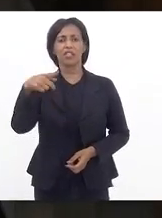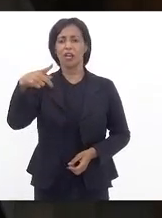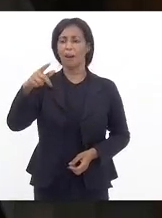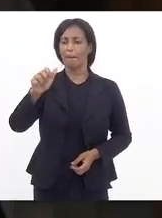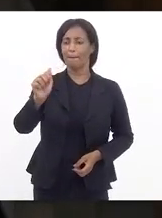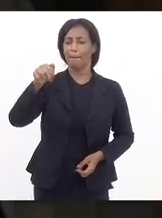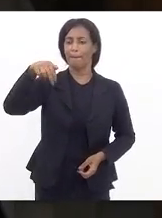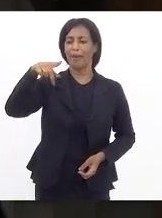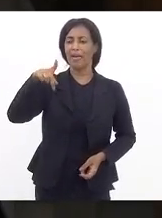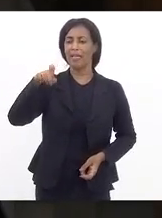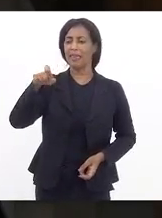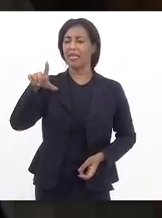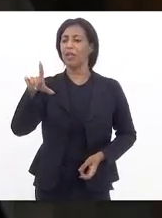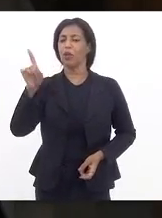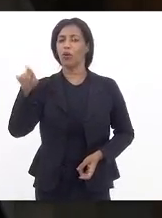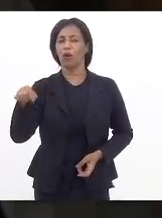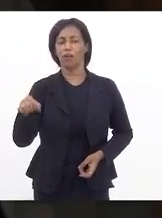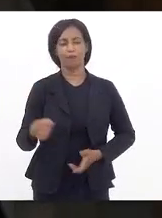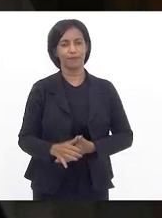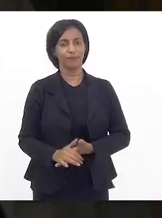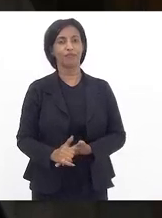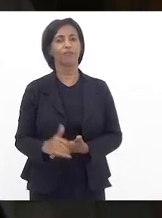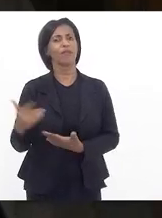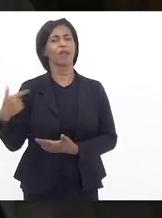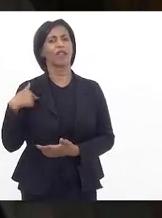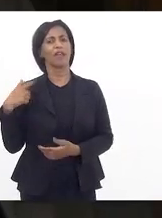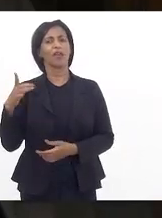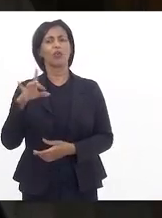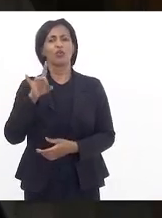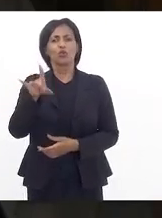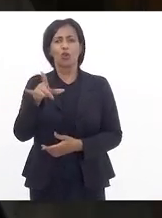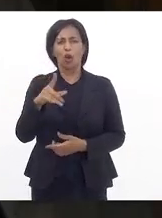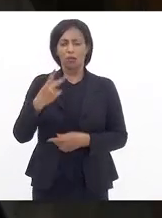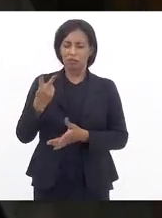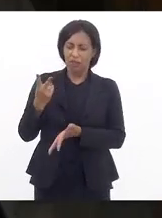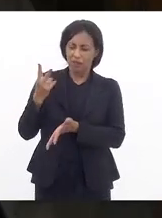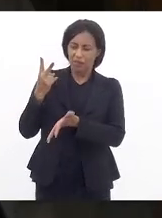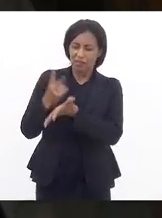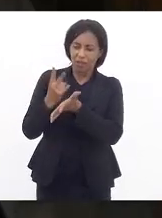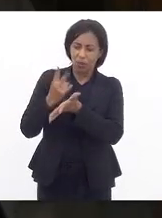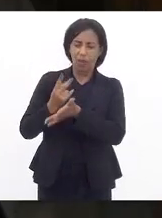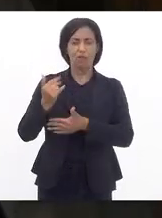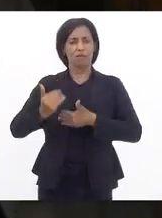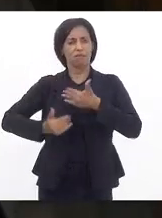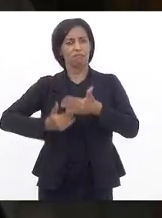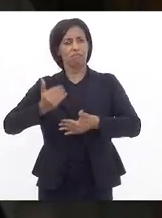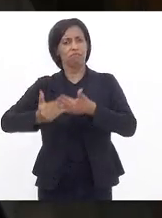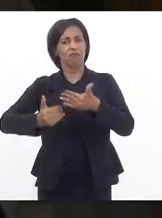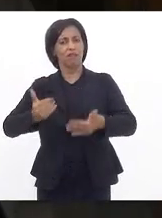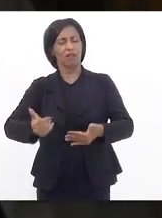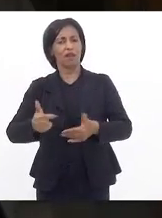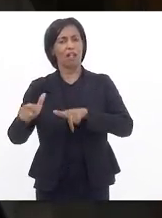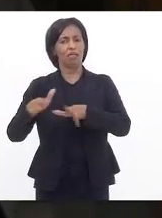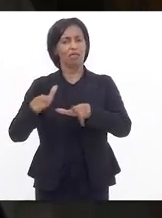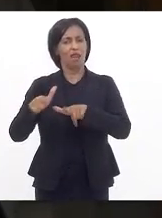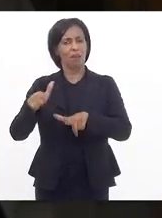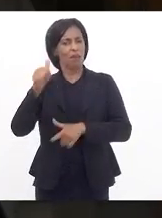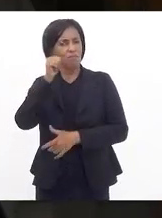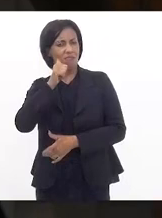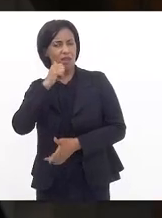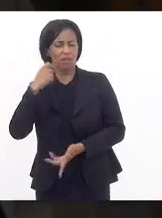criou aqui na legislatura 2011/2014 Eu apenas tentei dar sequência a esse trabalho desta mulher